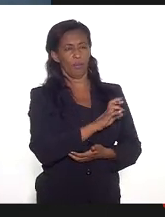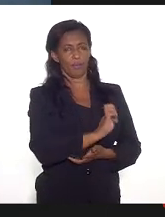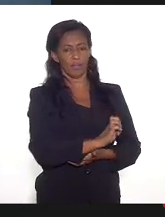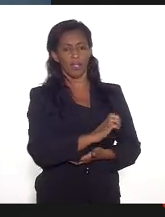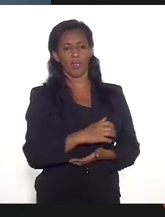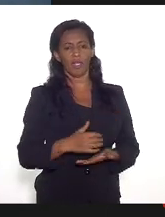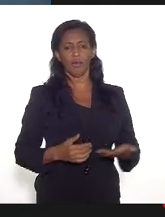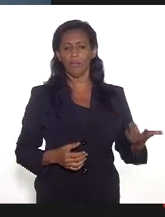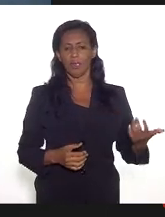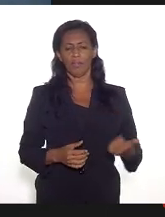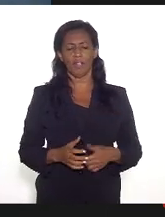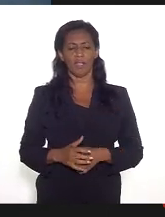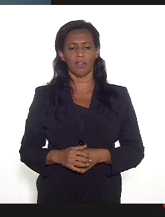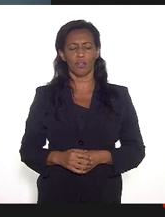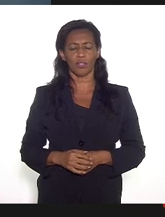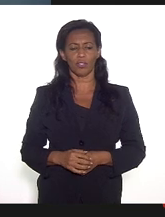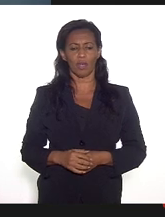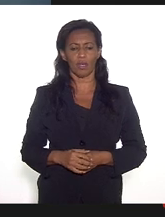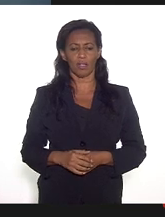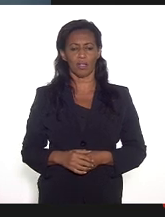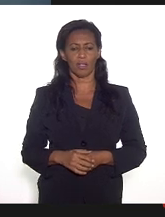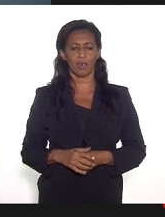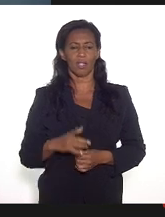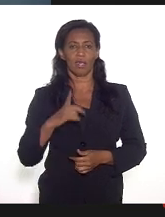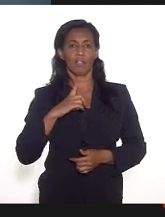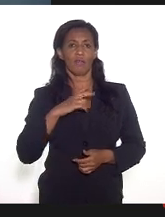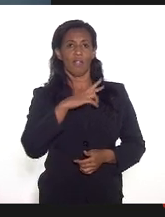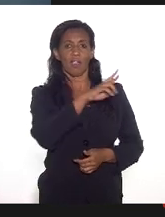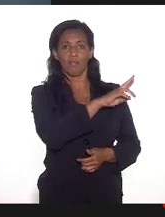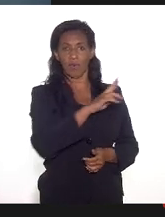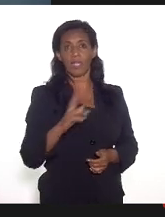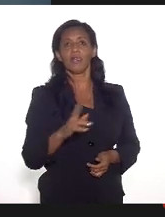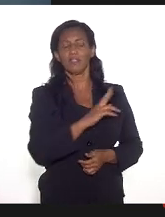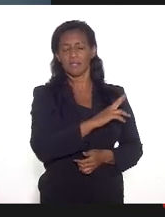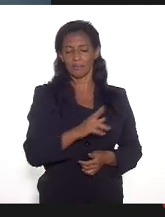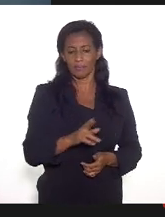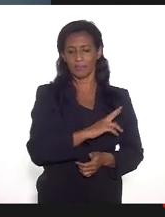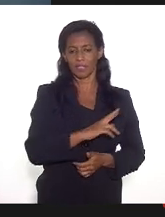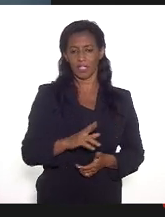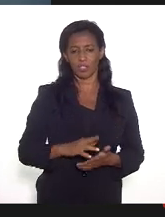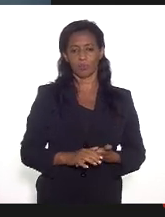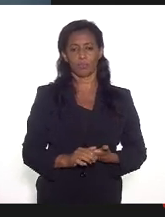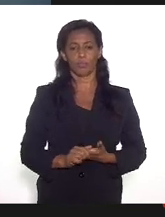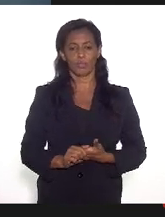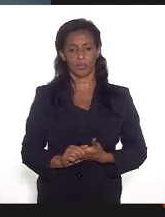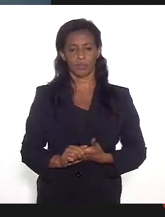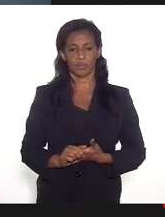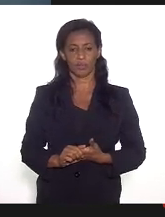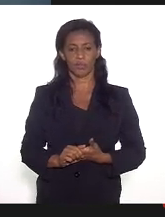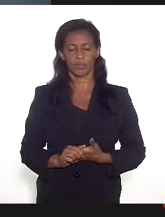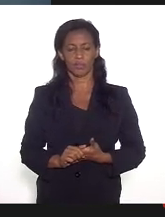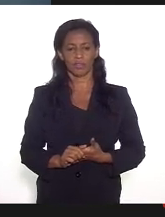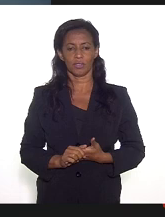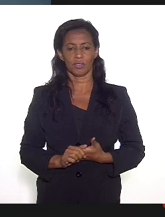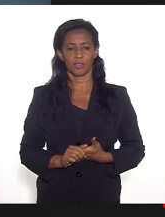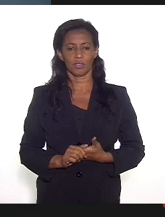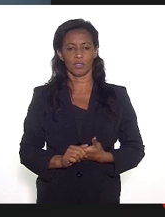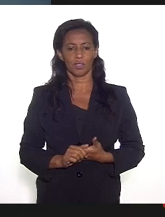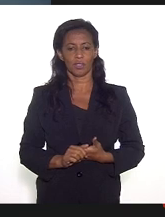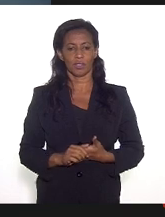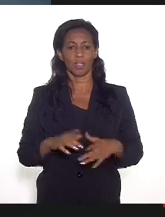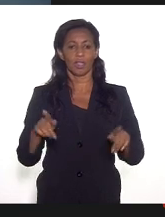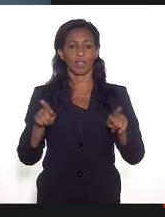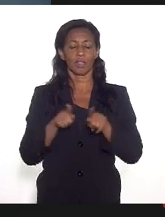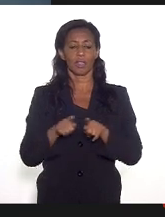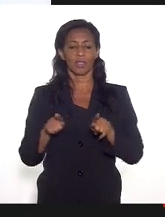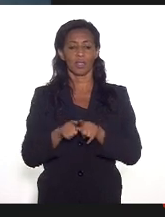Edésio, porque nós temos aí a pergunta do Edmilson, porque os demais fizeram considerações.